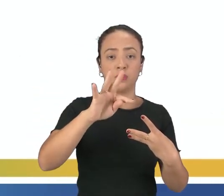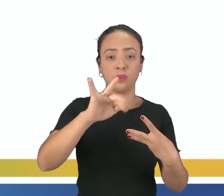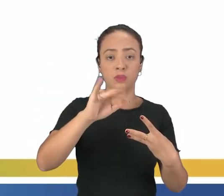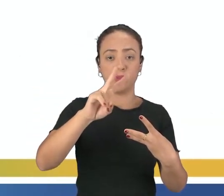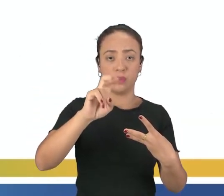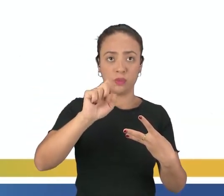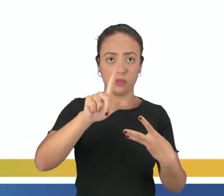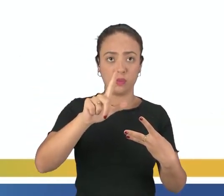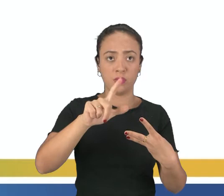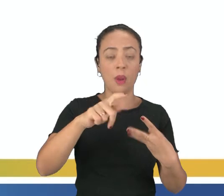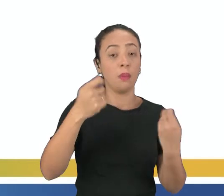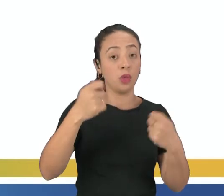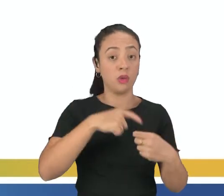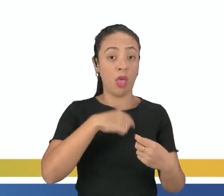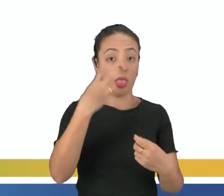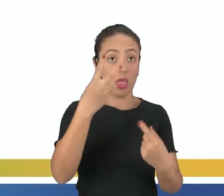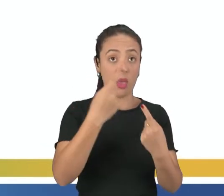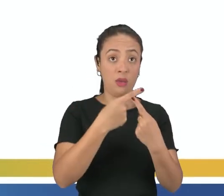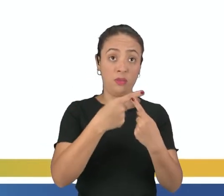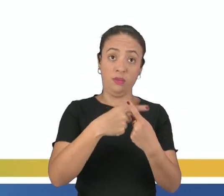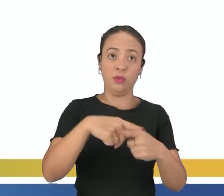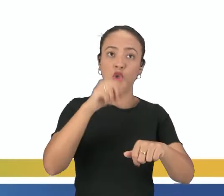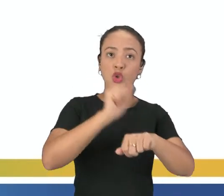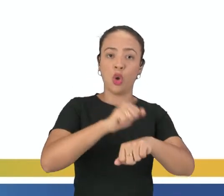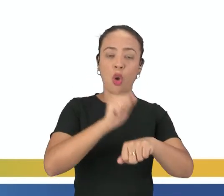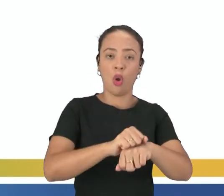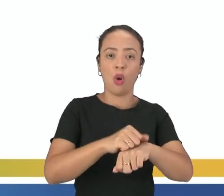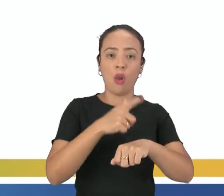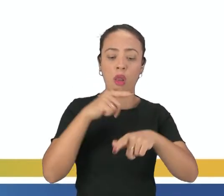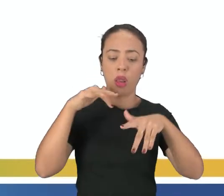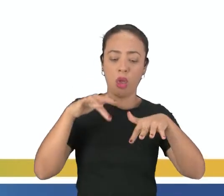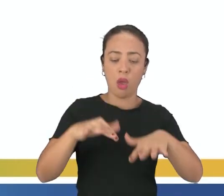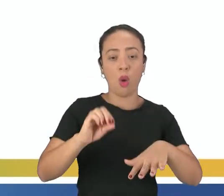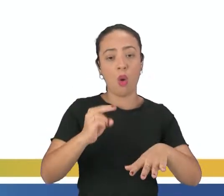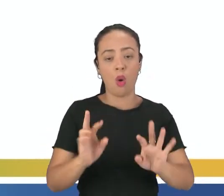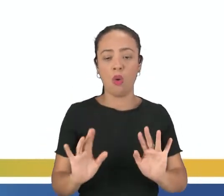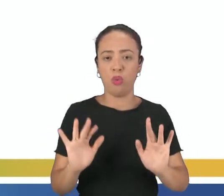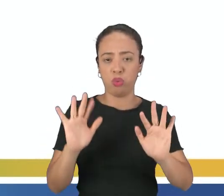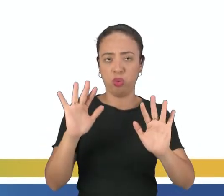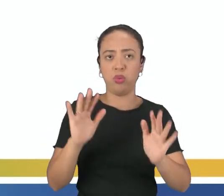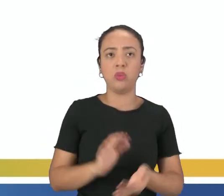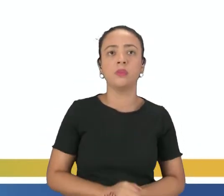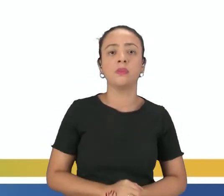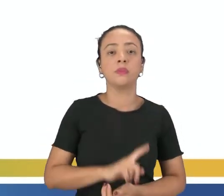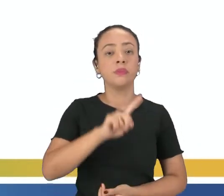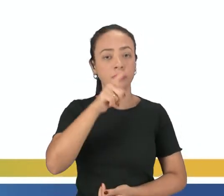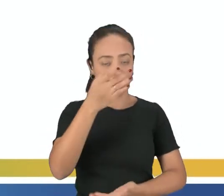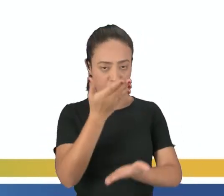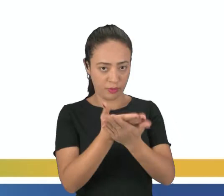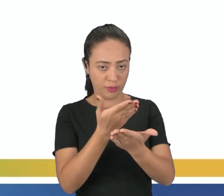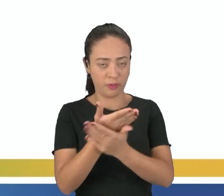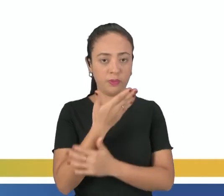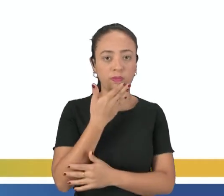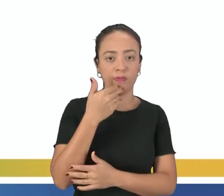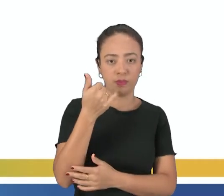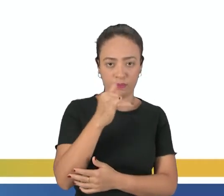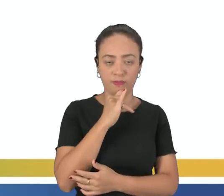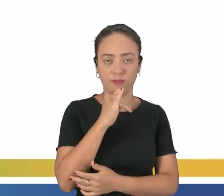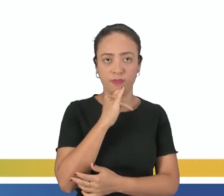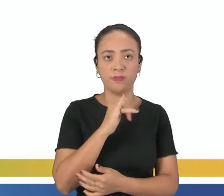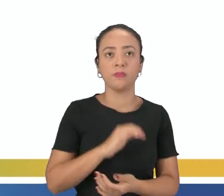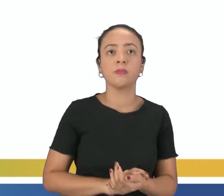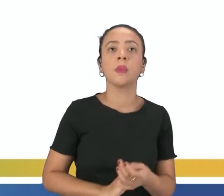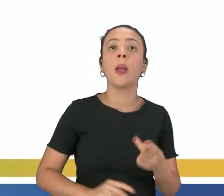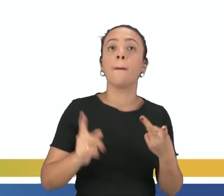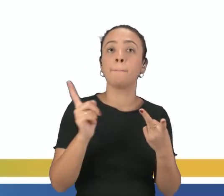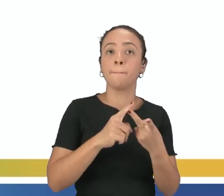combustíveis, e eles podem ser de 3 tipos: sólidos, líquidos ou gasosos, que a gente vai ver posteriormente exemplo